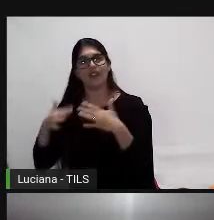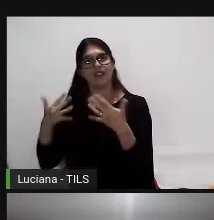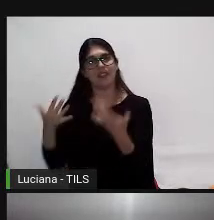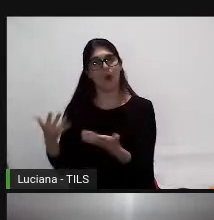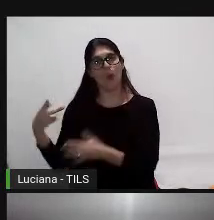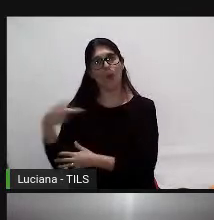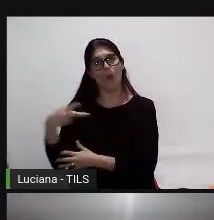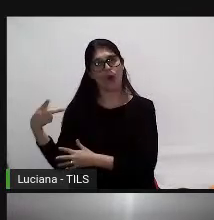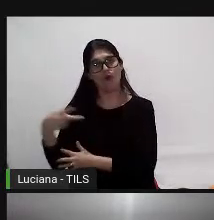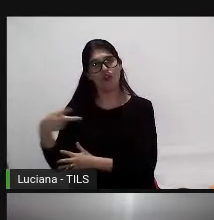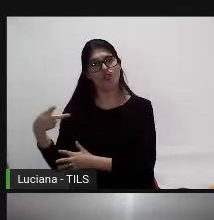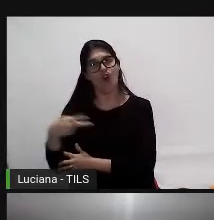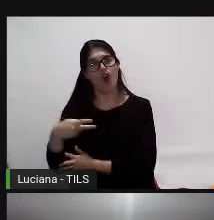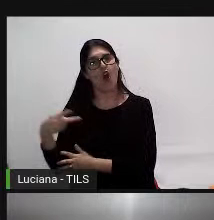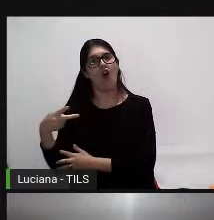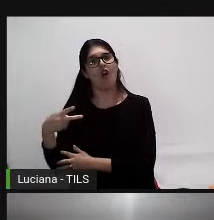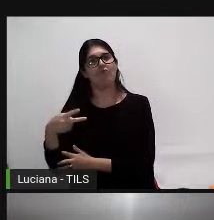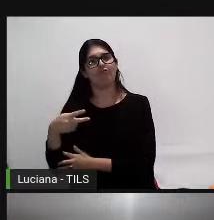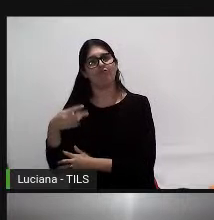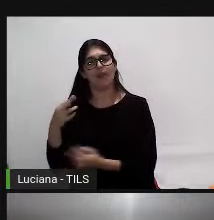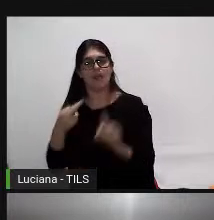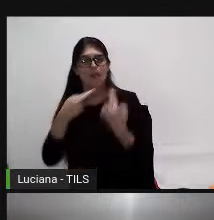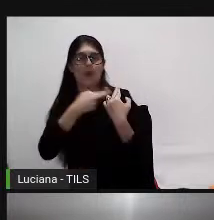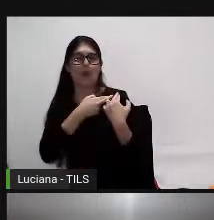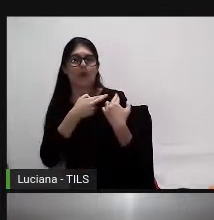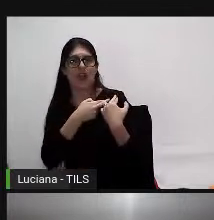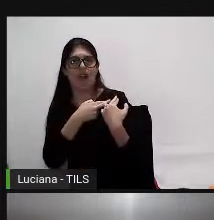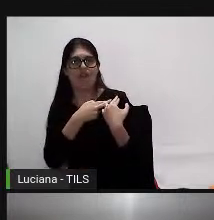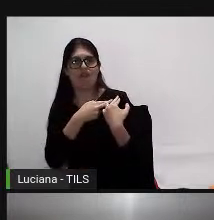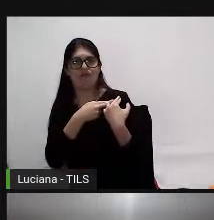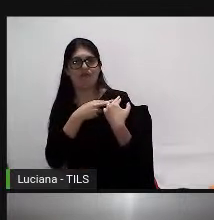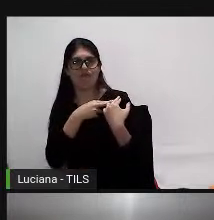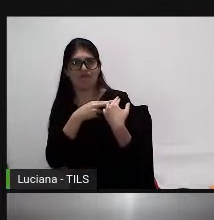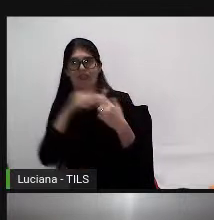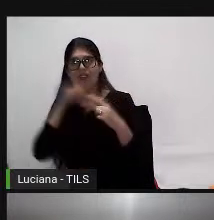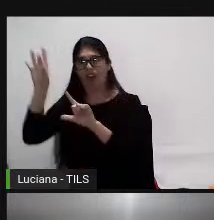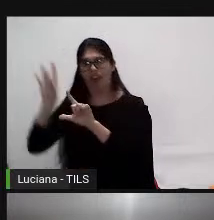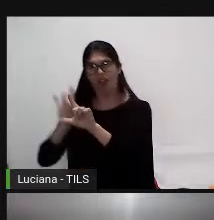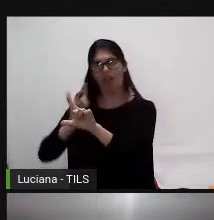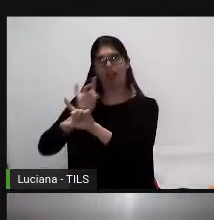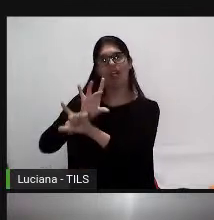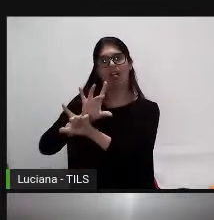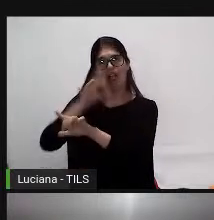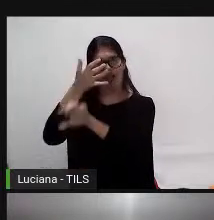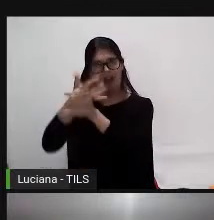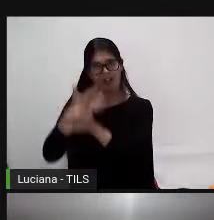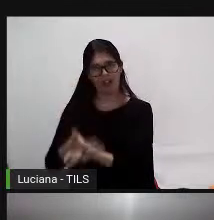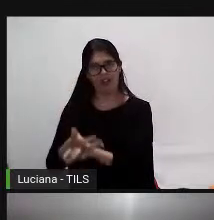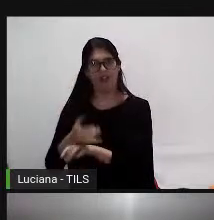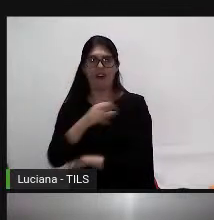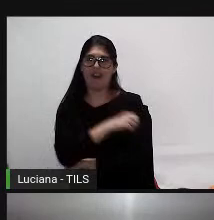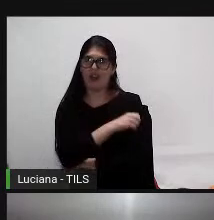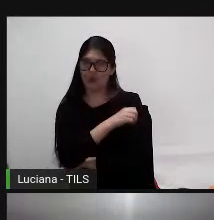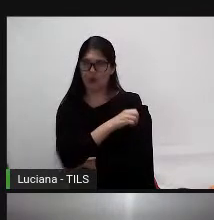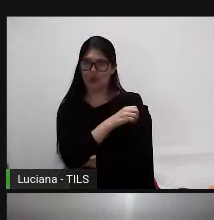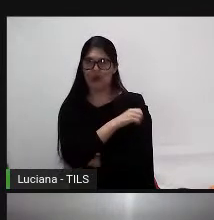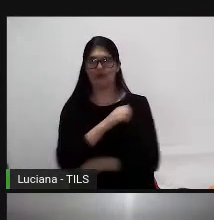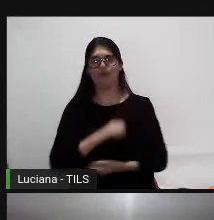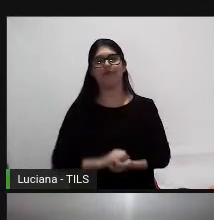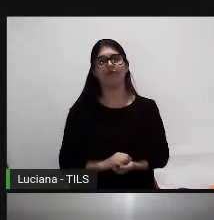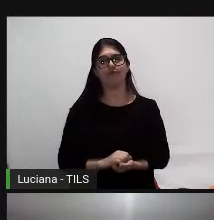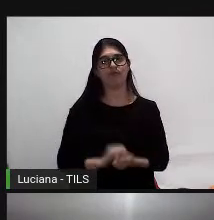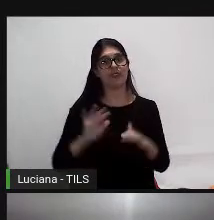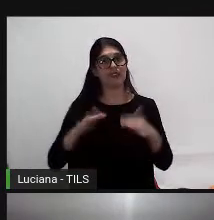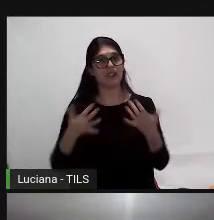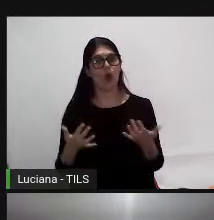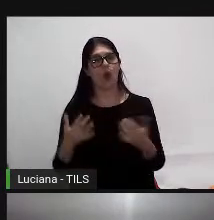eles mesmos incluirão vocês, cadastrarão nas disciplinas, tá? Então, assim, ó, e eles